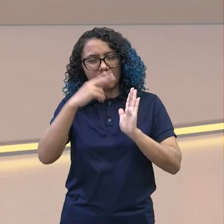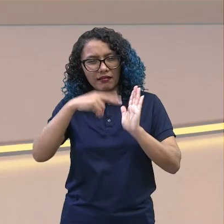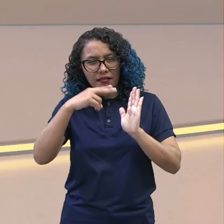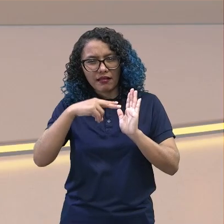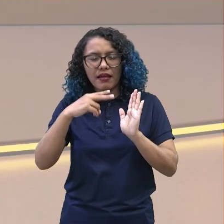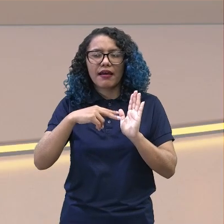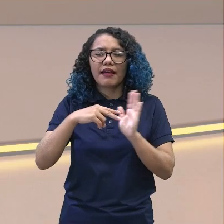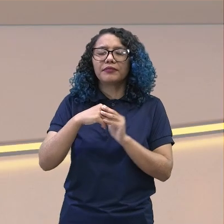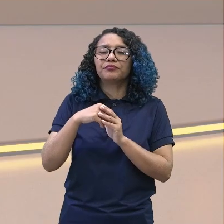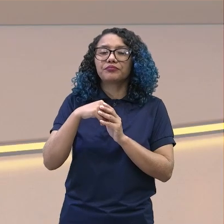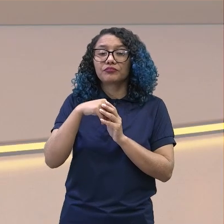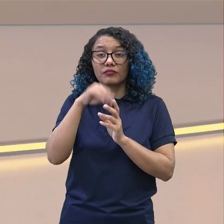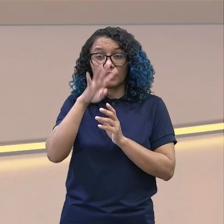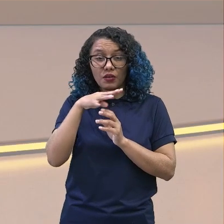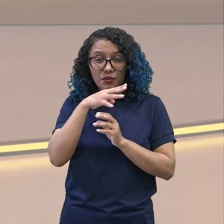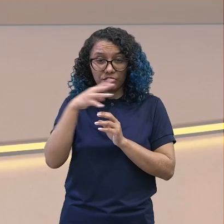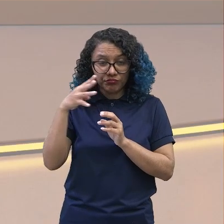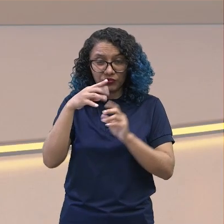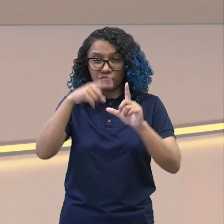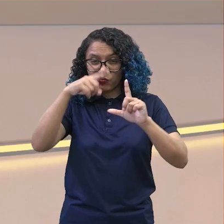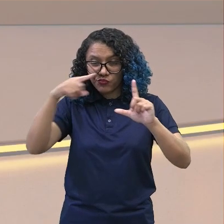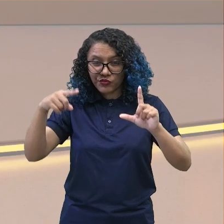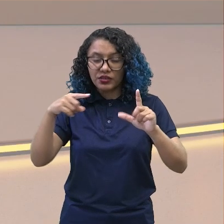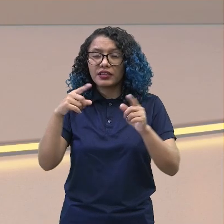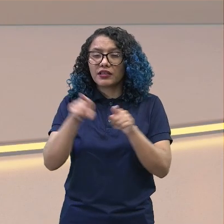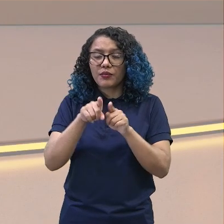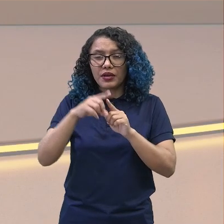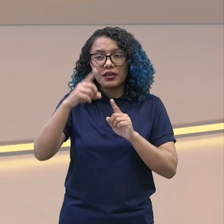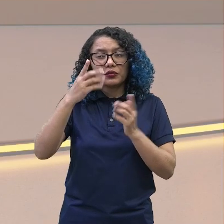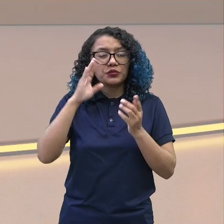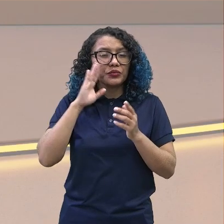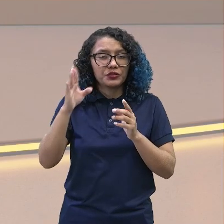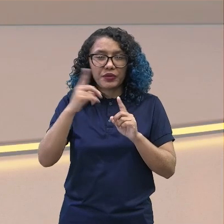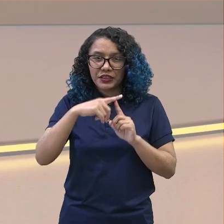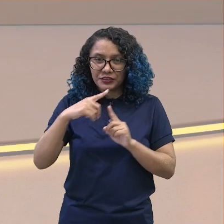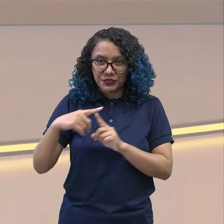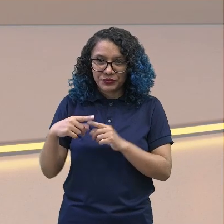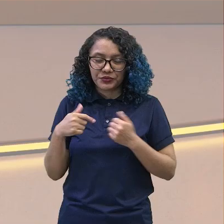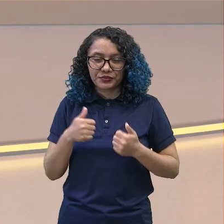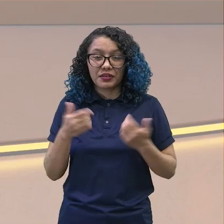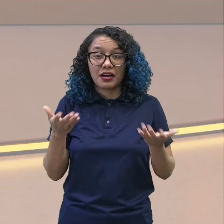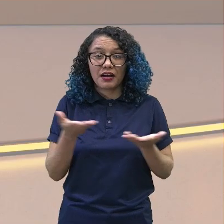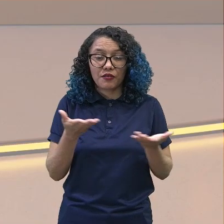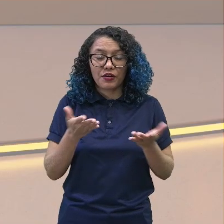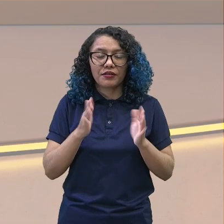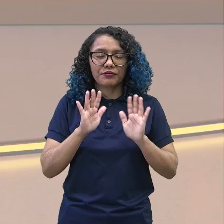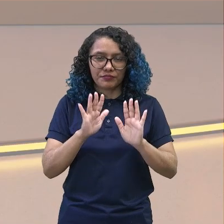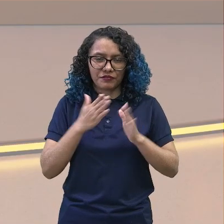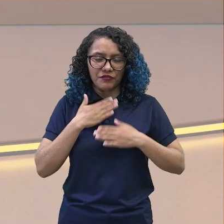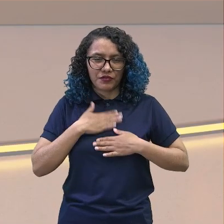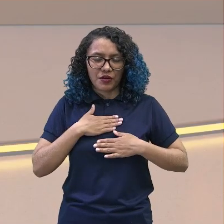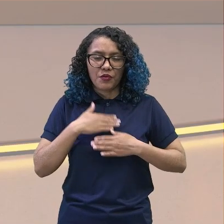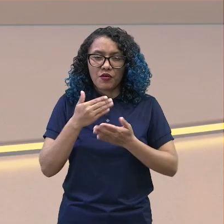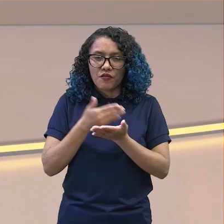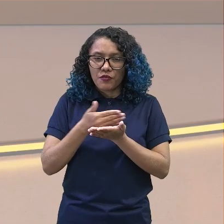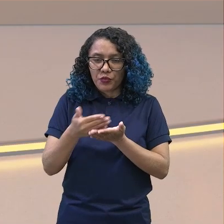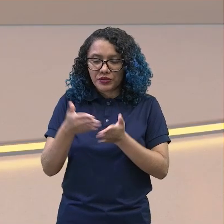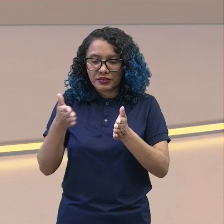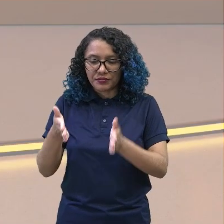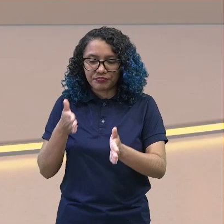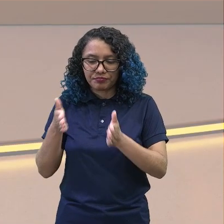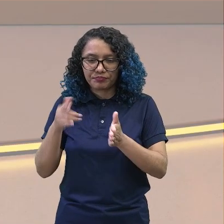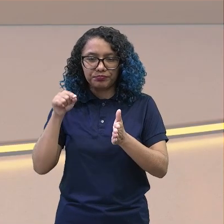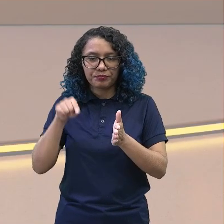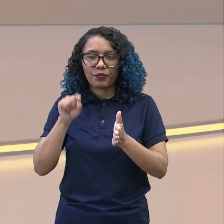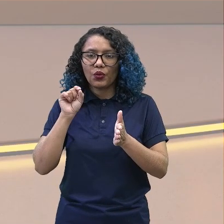identificar quais são também os principais tipos de gráficos. Mas vamos por partes. Primeiramente, eu quero definir aqui com vocês o que é